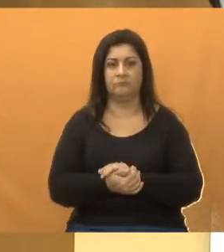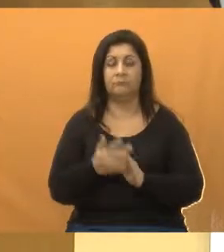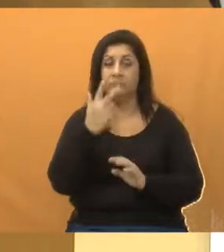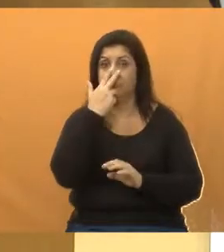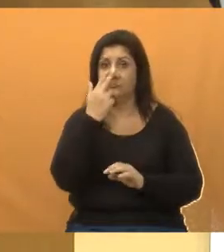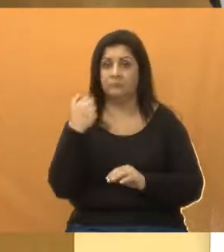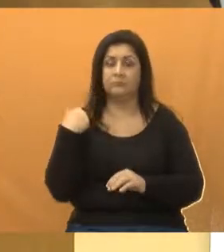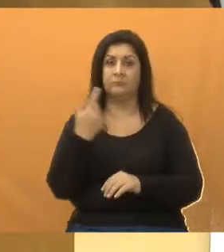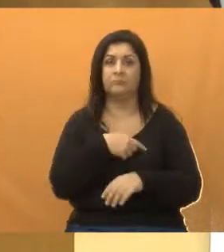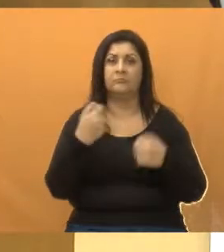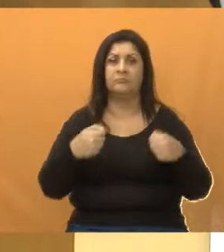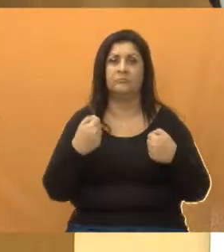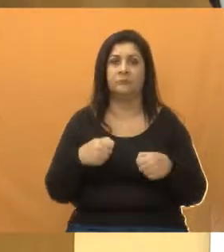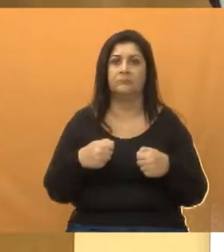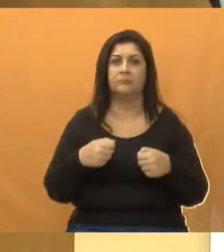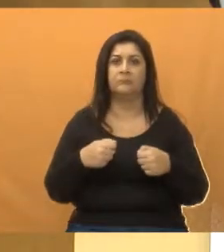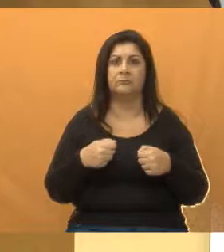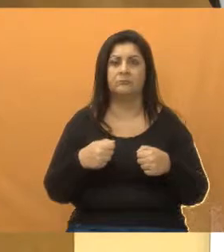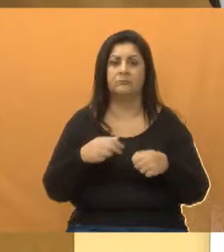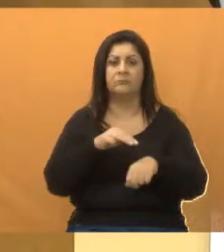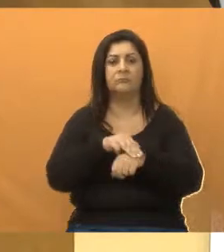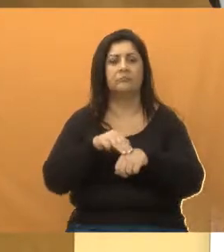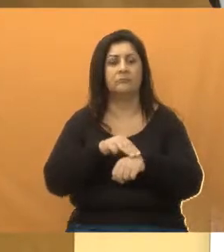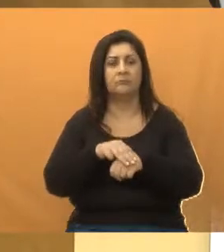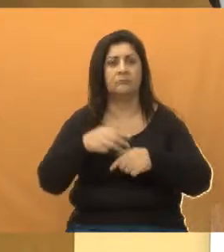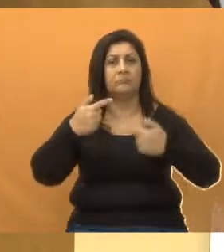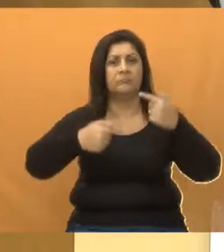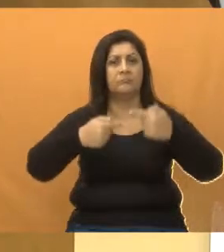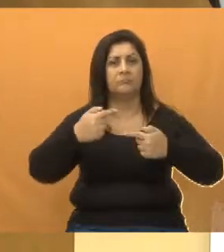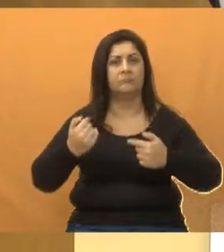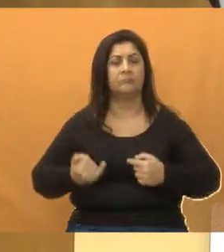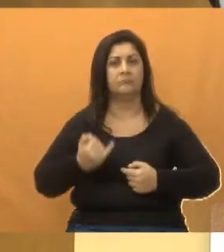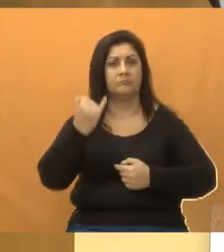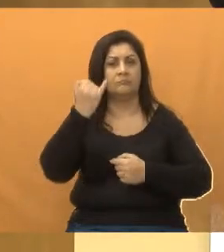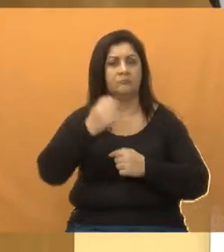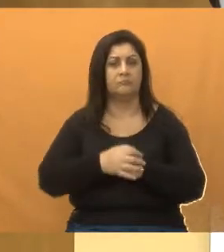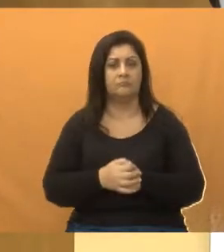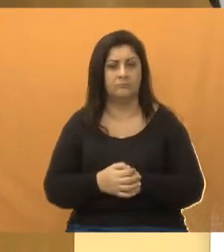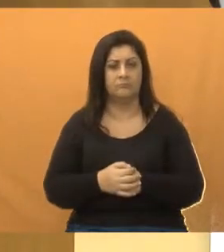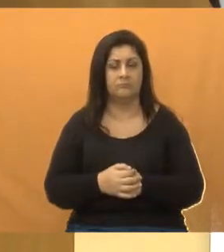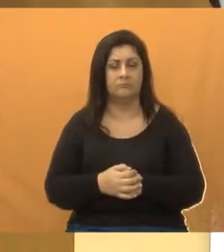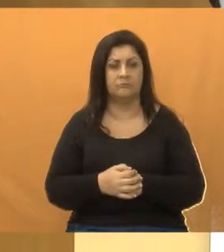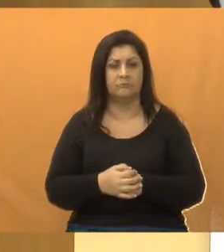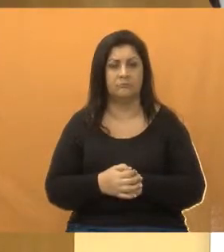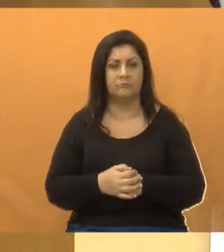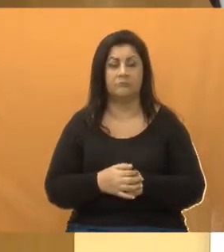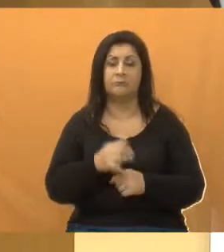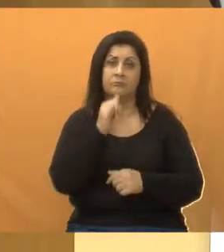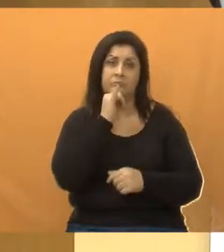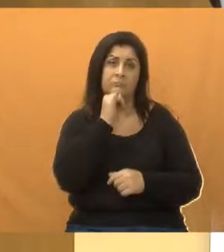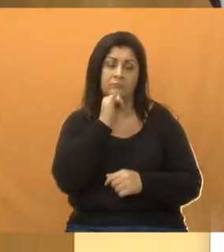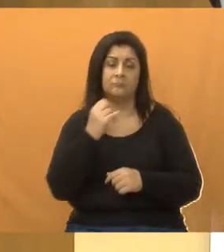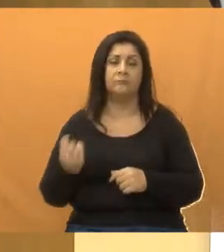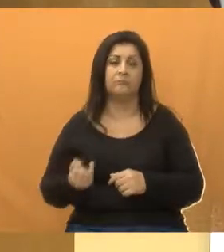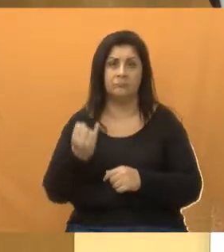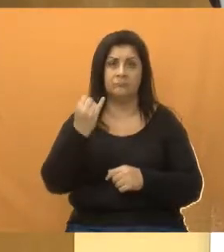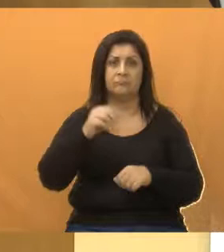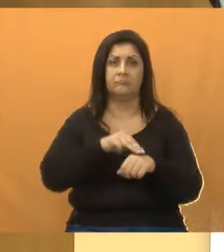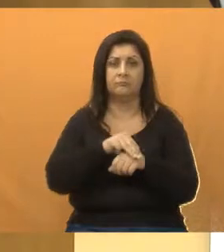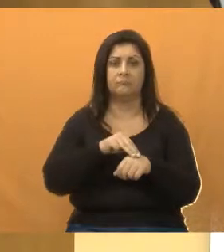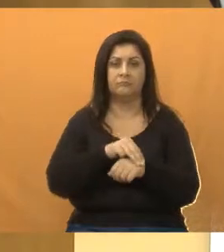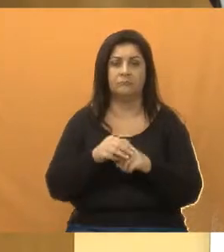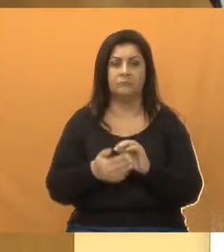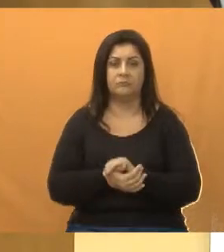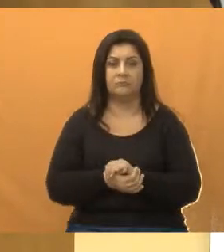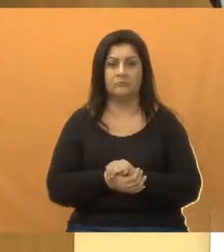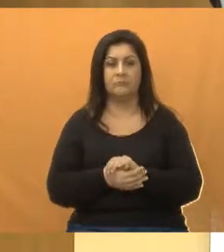tem que começar a discutir políticas importantes aqui. Uma das coisas aqui que a gente pode se discutir aqui na nossa cidade,